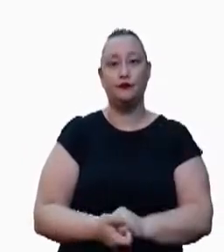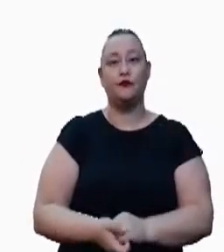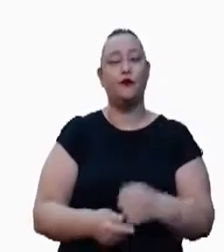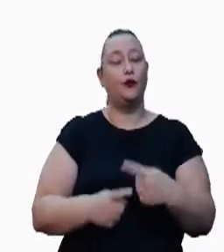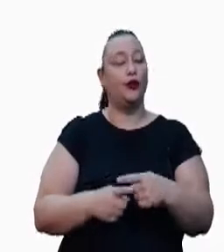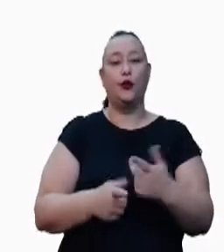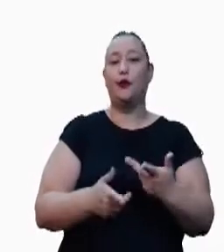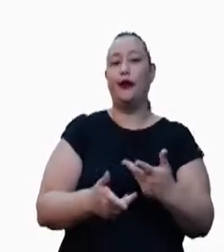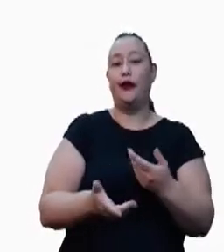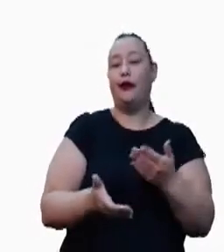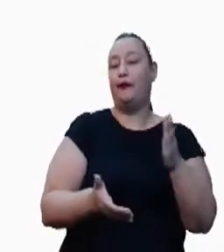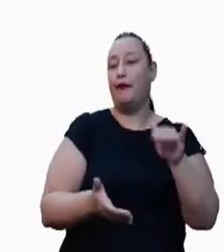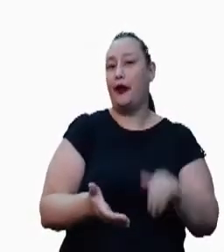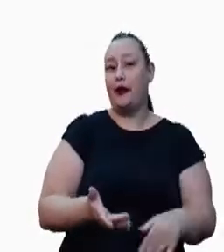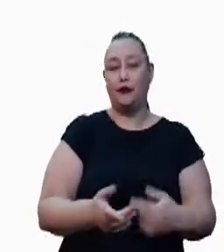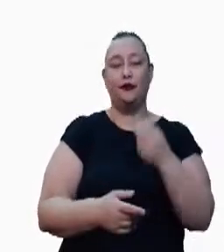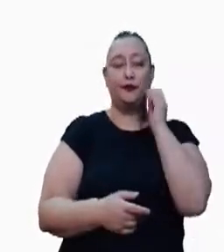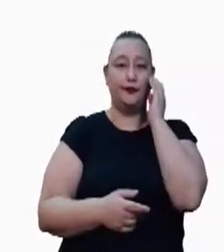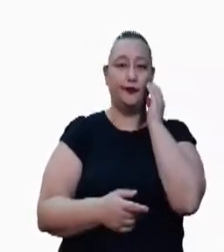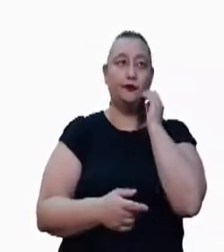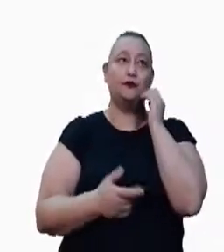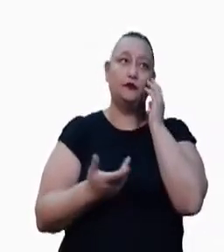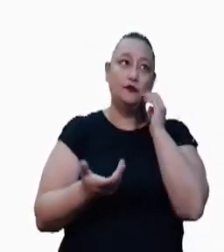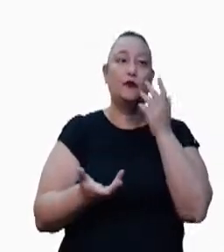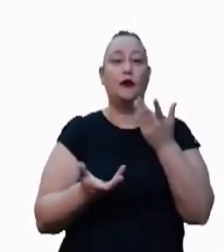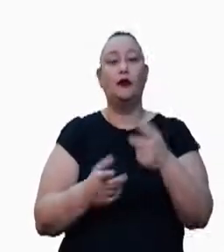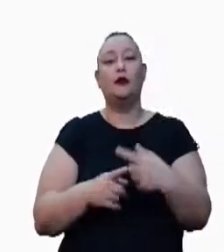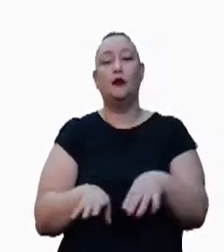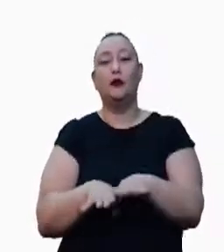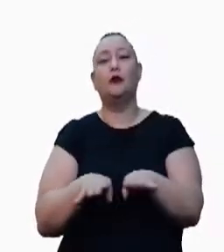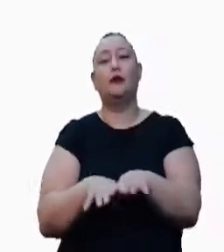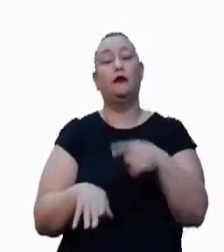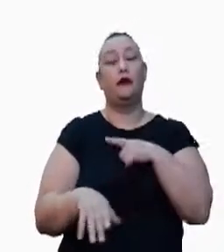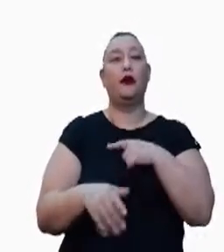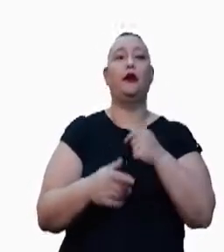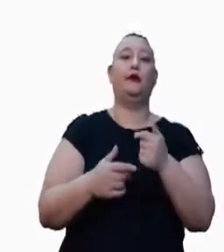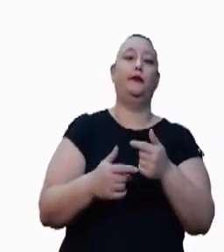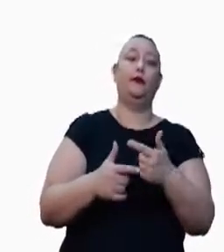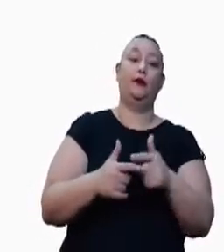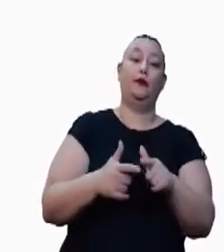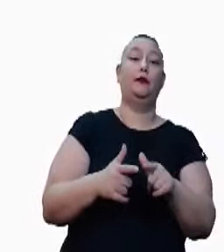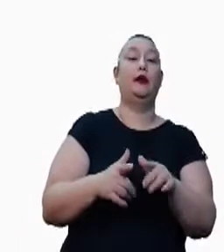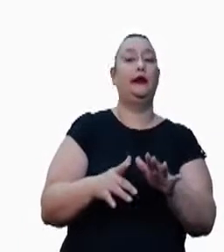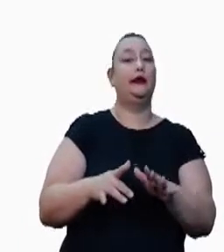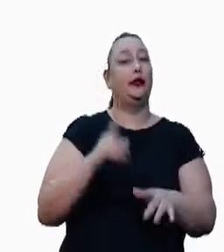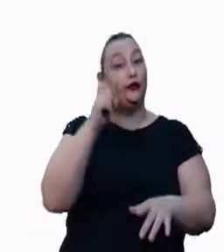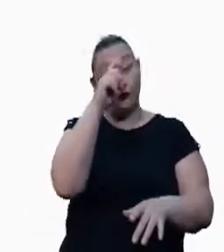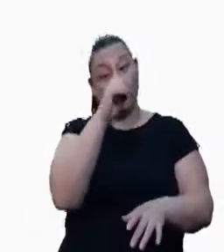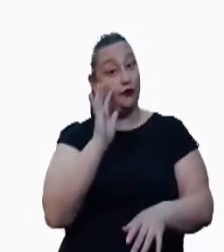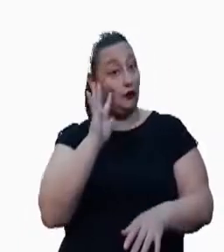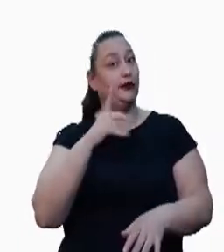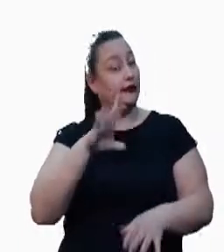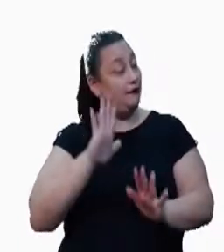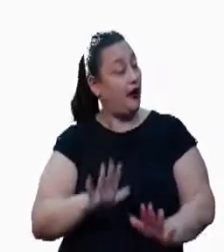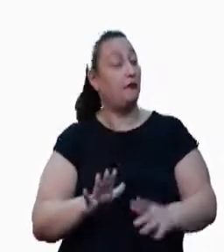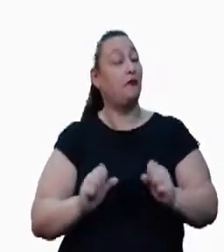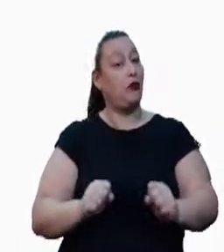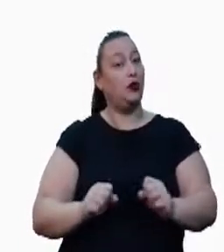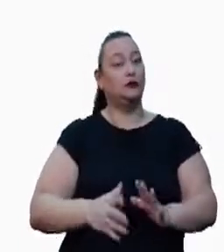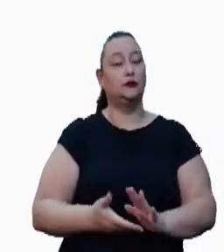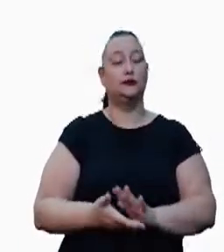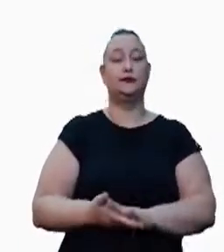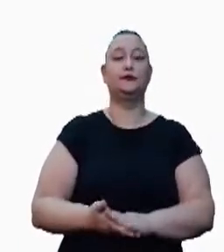bem disseminada por causa disso. E ela tem alguns eventos adversos, que são raros, mas eles existem.